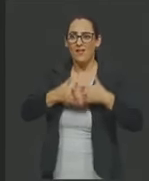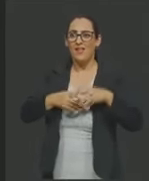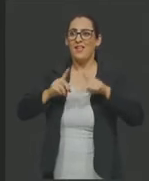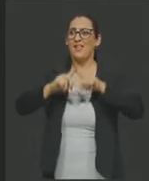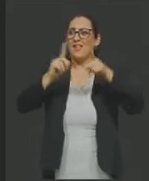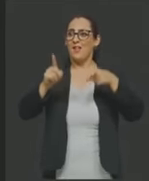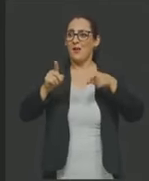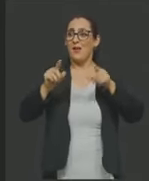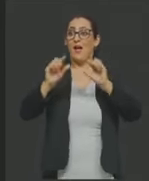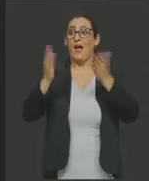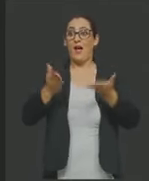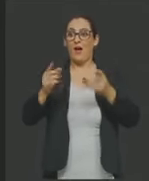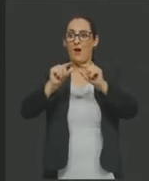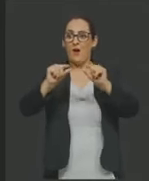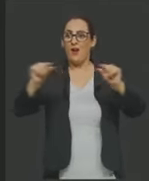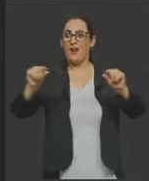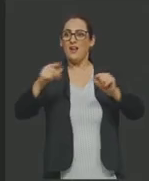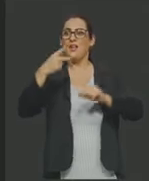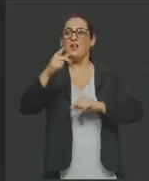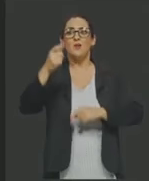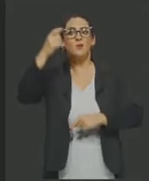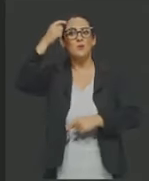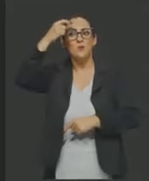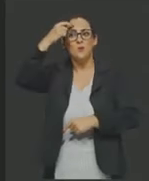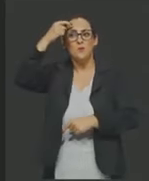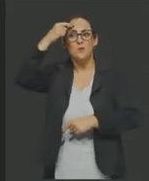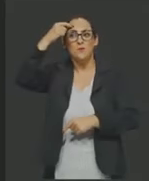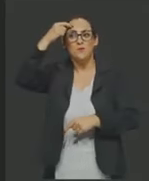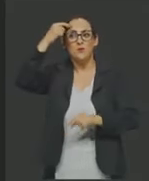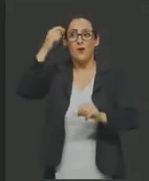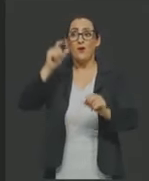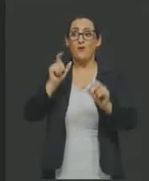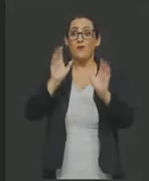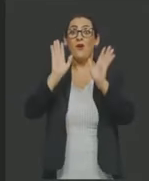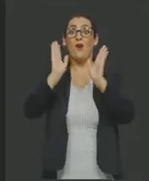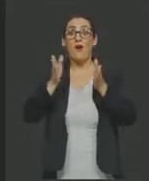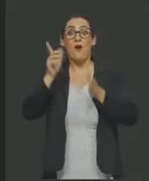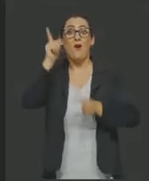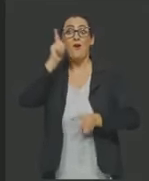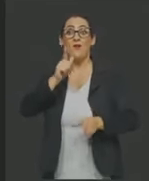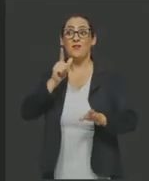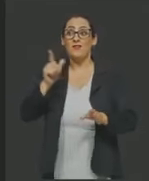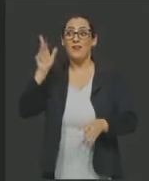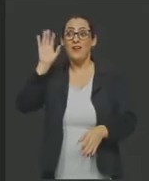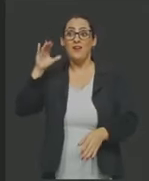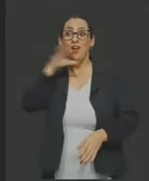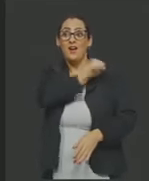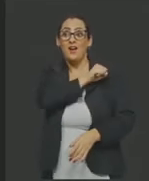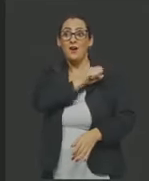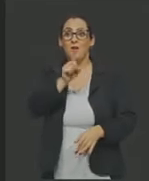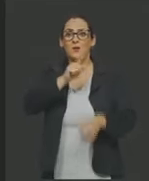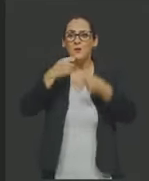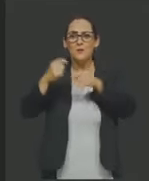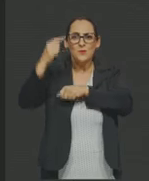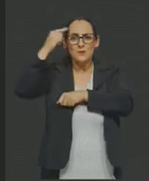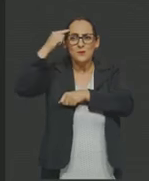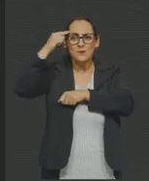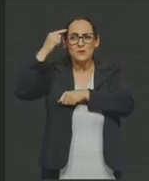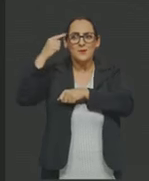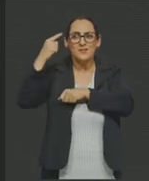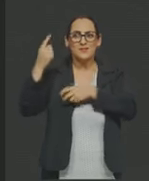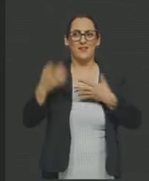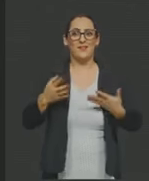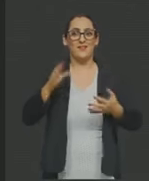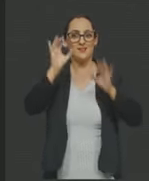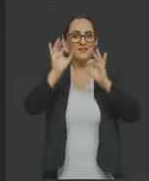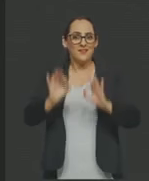nesta linha sua mente vai decifrando o código quase que automaticamente, sem precisar pensar muito, certo? Quer dizer,